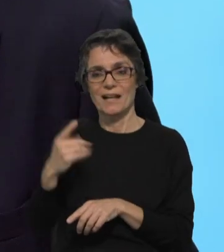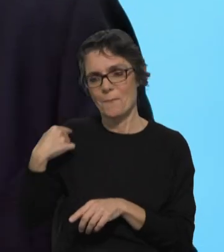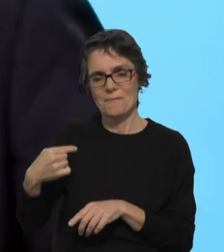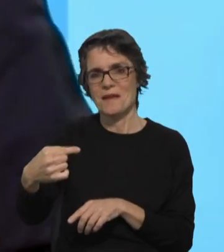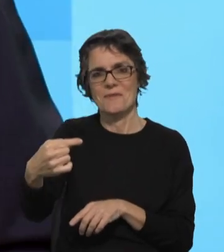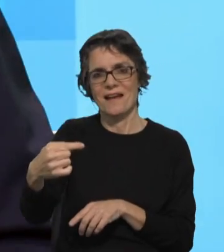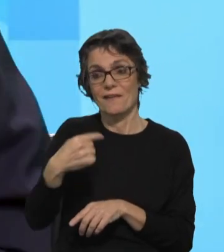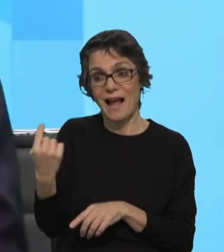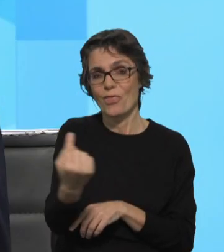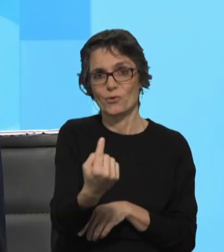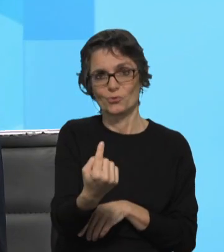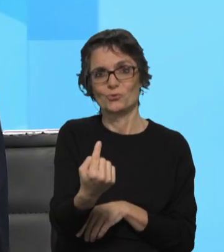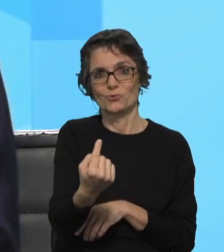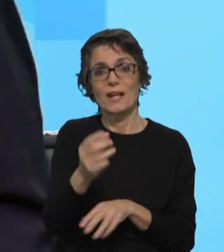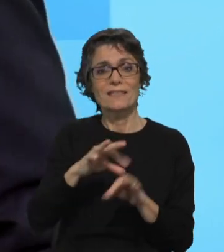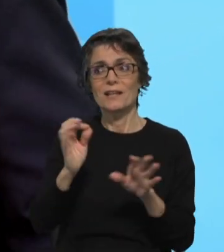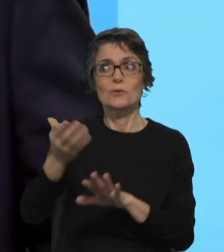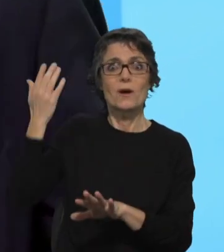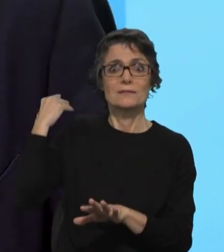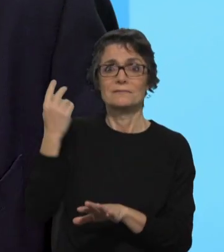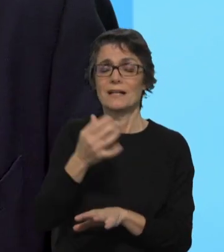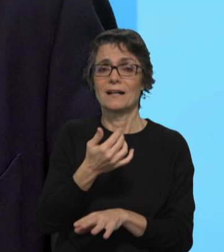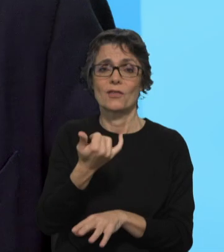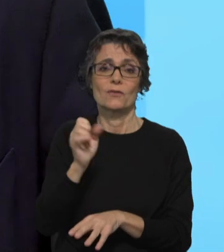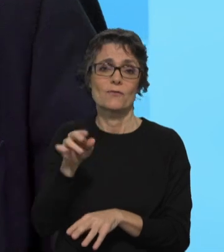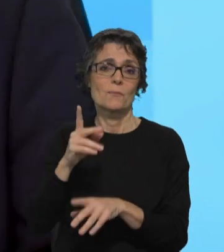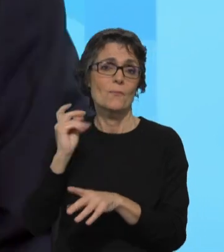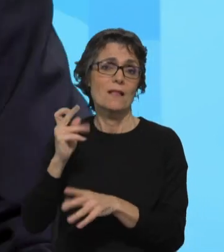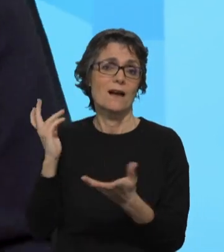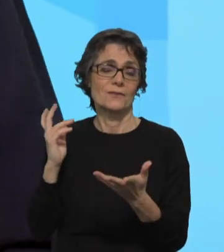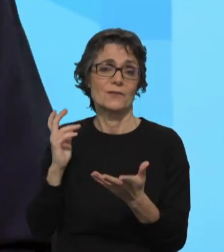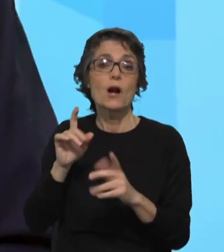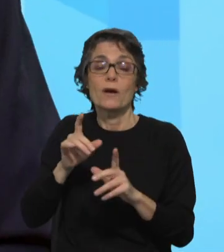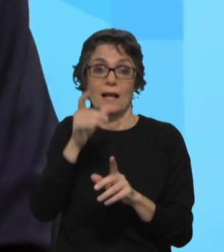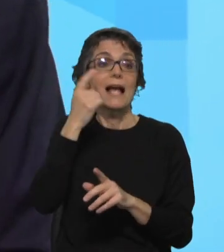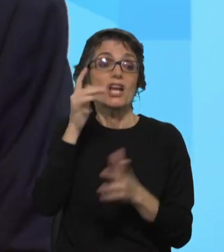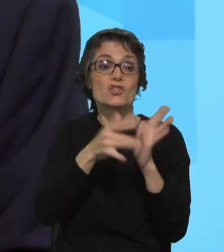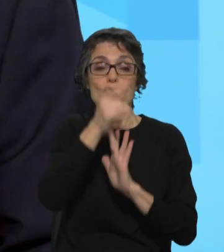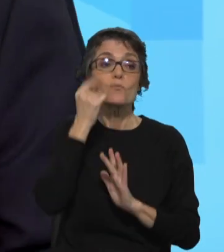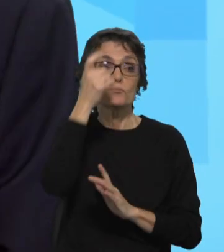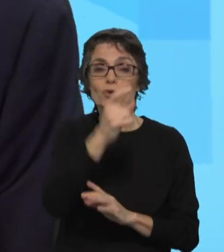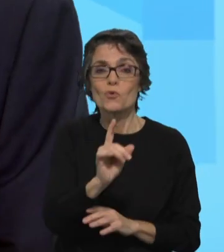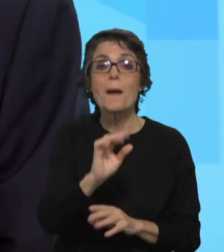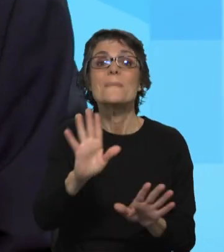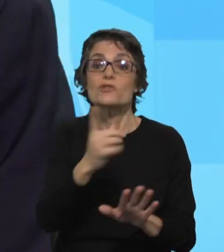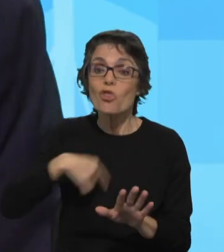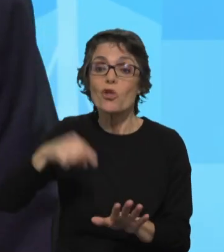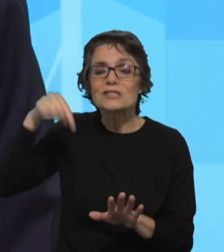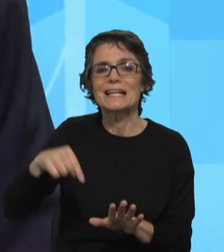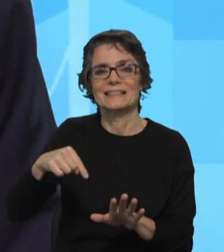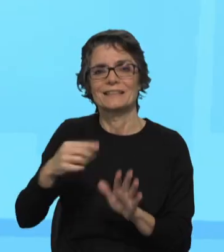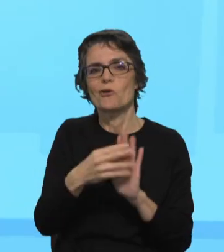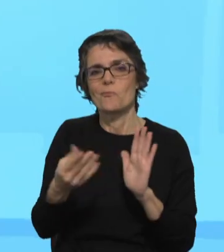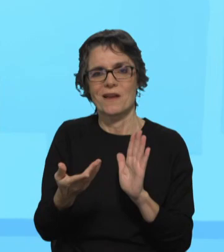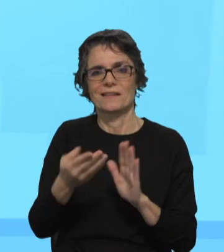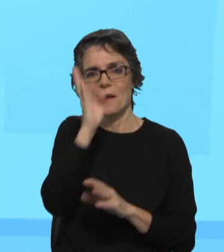anos. Evidente, sob forma humana, já não sob a mesma forma humana de Jesus de Nazaré. Traduzida em gestos. Traduzida em gestos, mas também em palavras. Ou